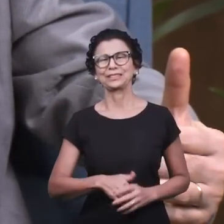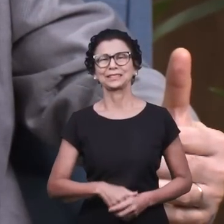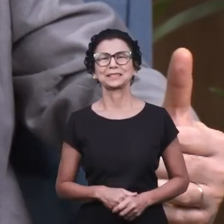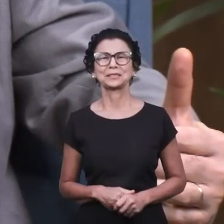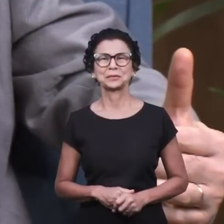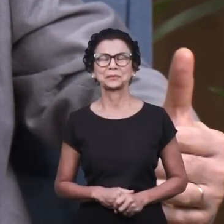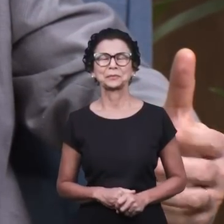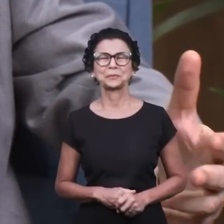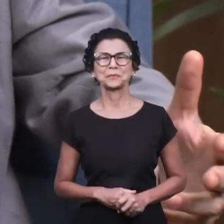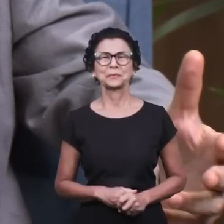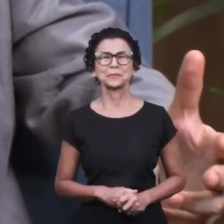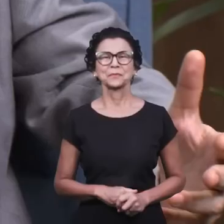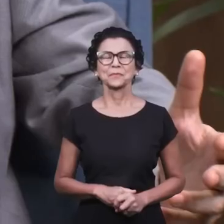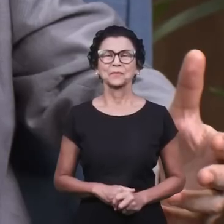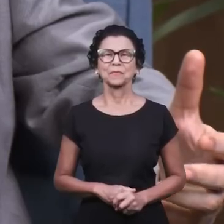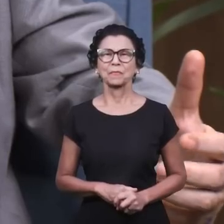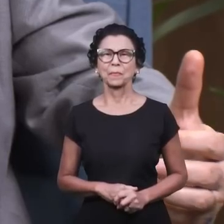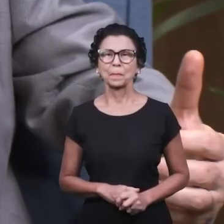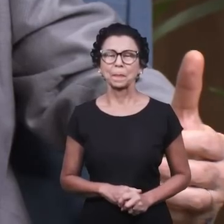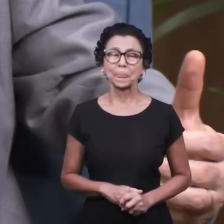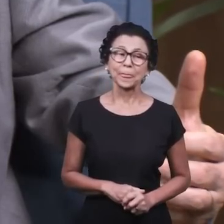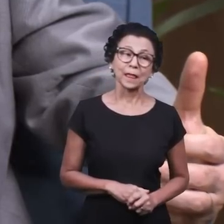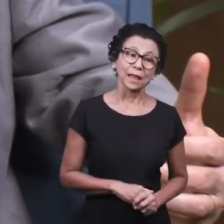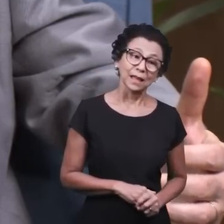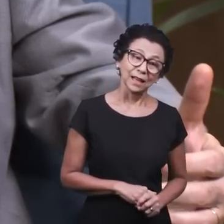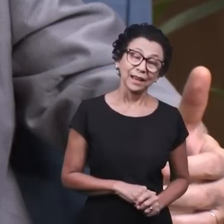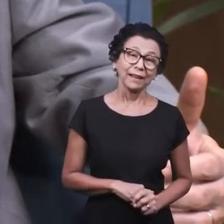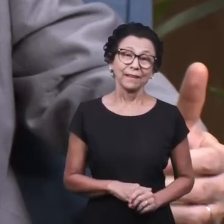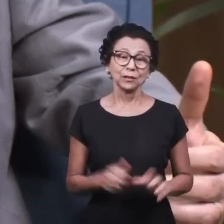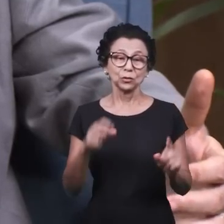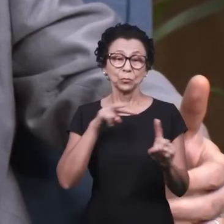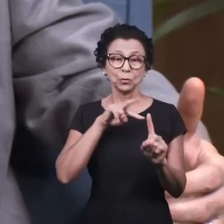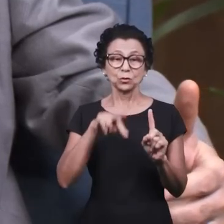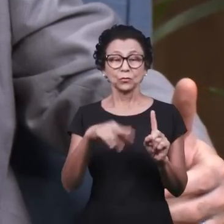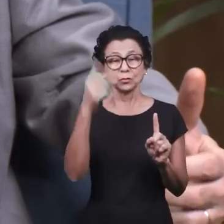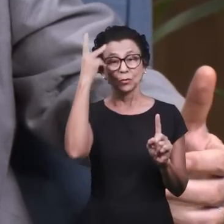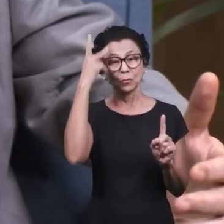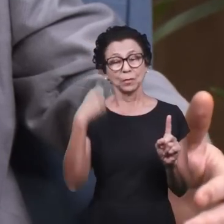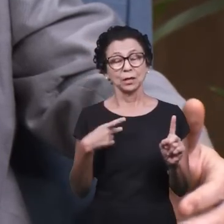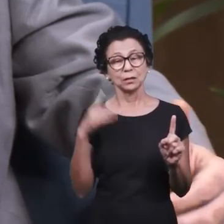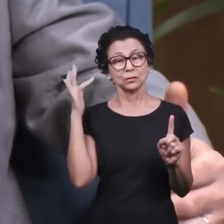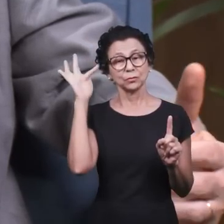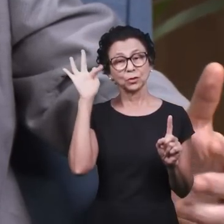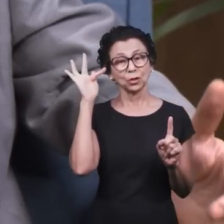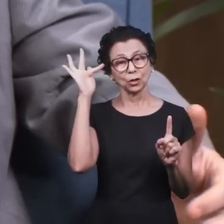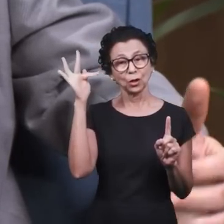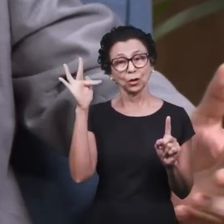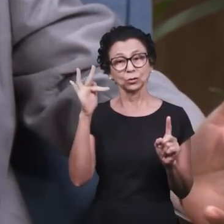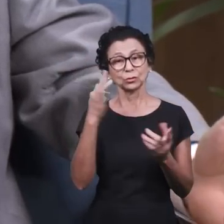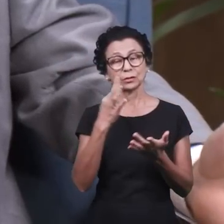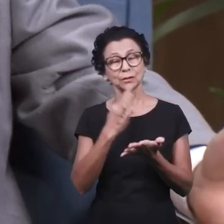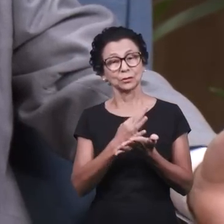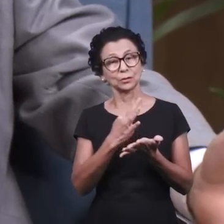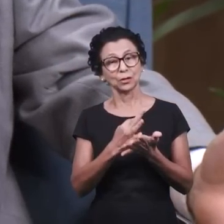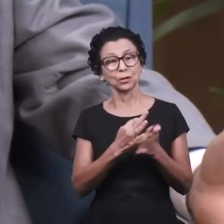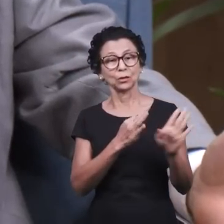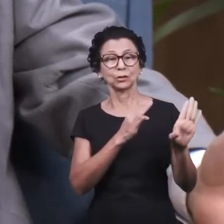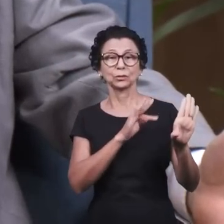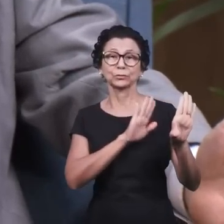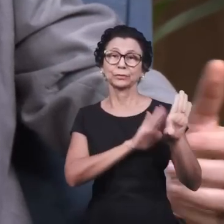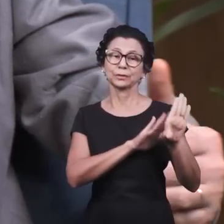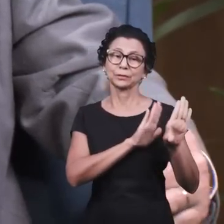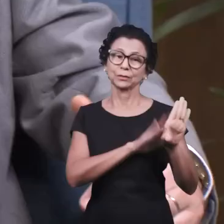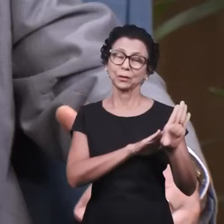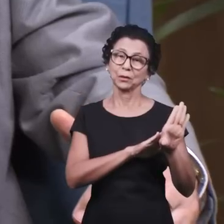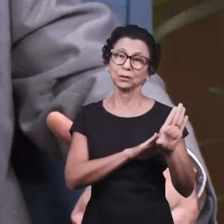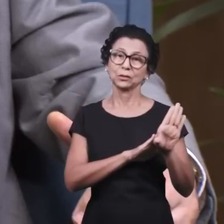interessante porque a felicidade é uma coisa, do ponto de vista humano, filosófico, teológico, ideológico, muito relativa. Mas